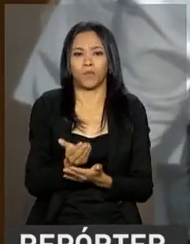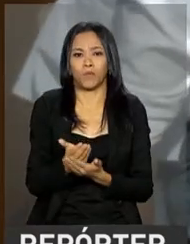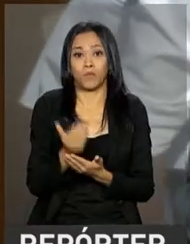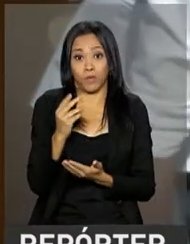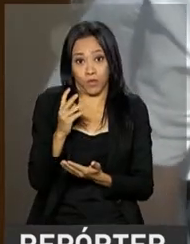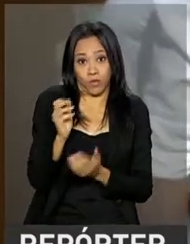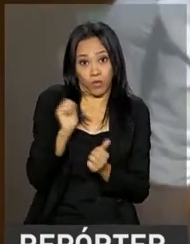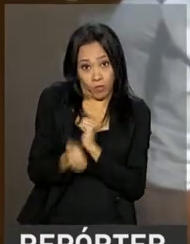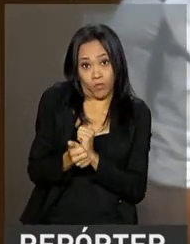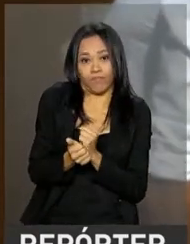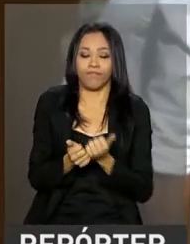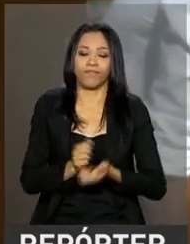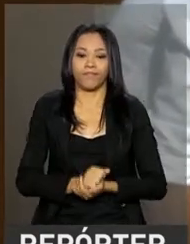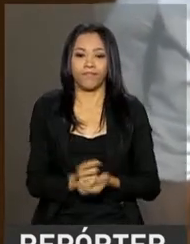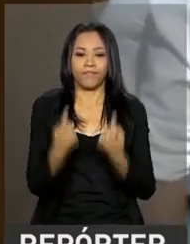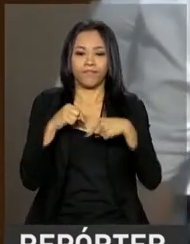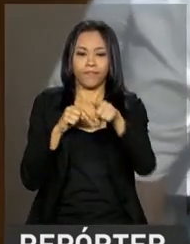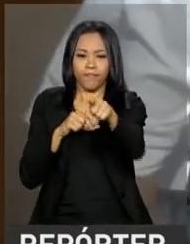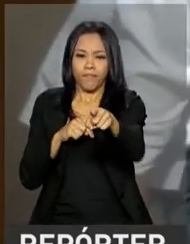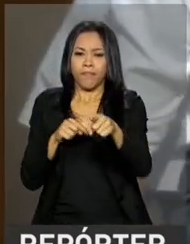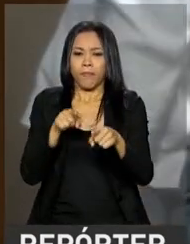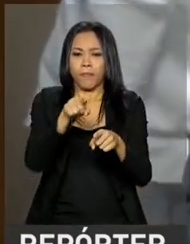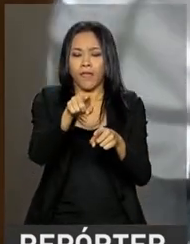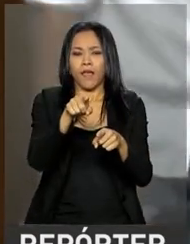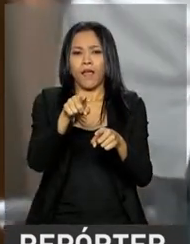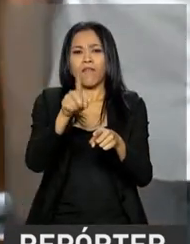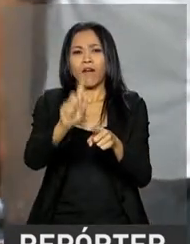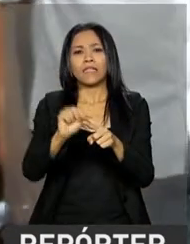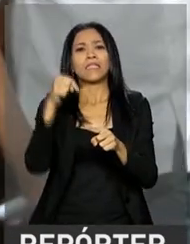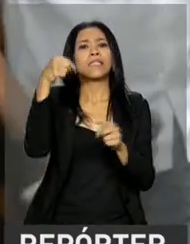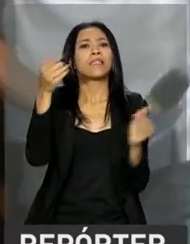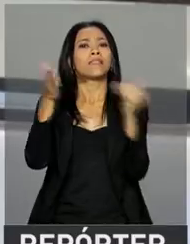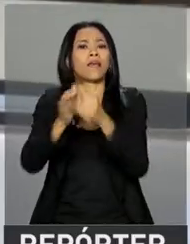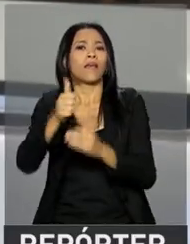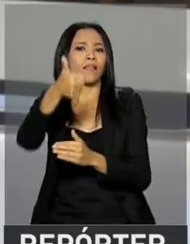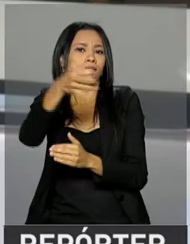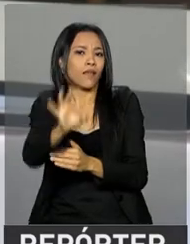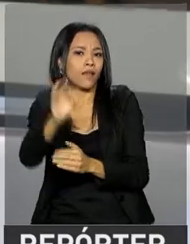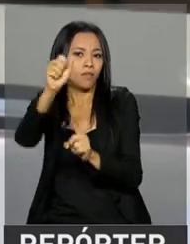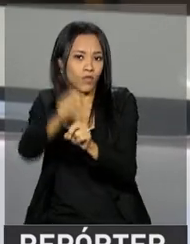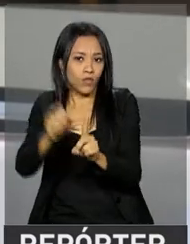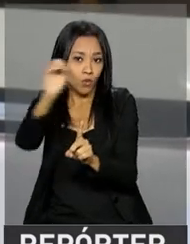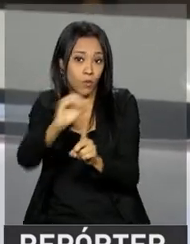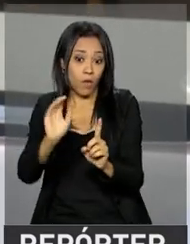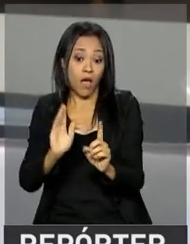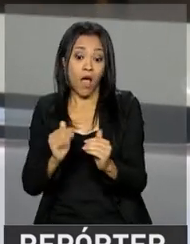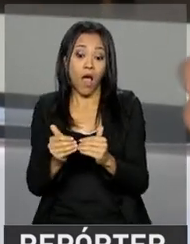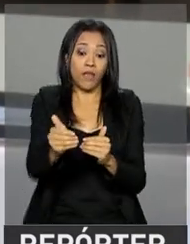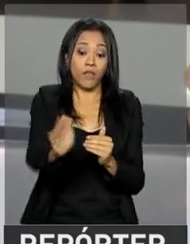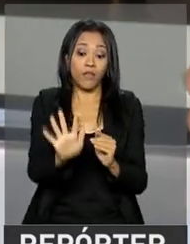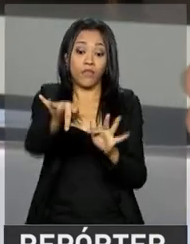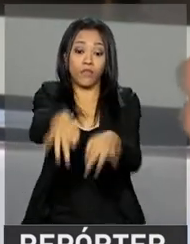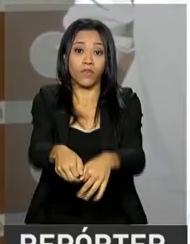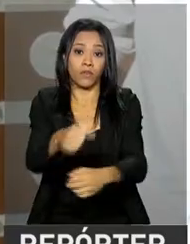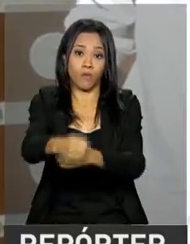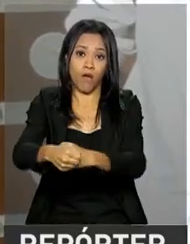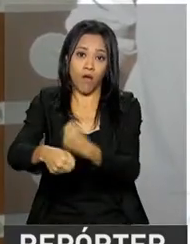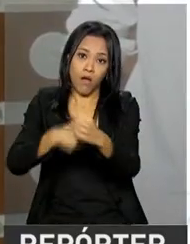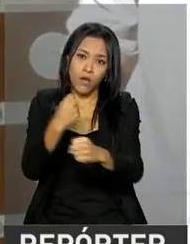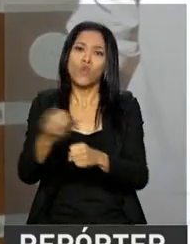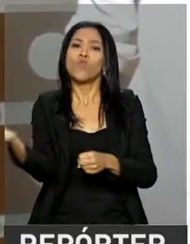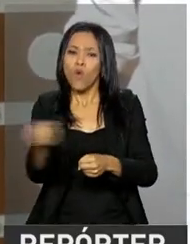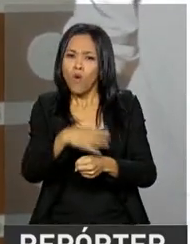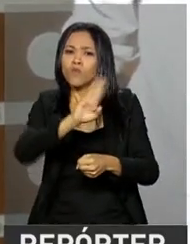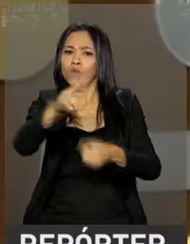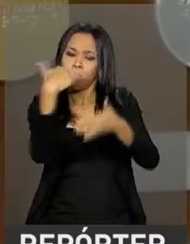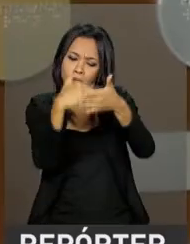as indicações para o programa vão até 10 de outubro até o fim do ano novas listas com contemplados vão ser